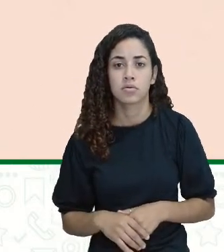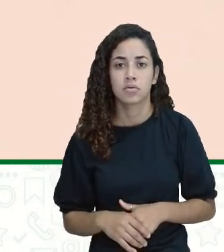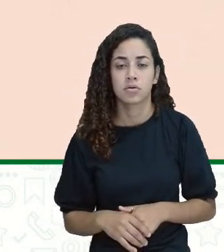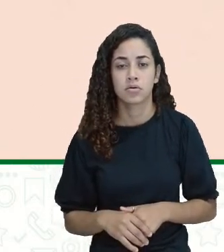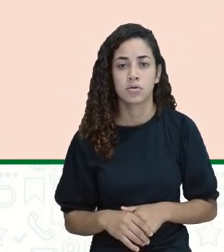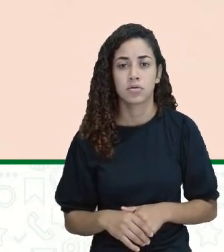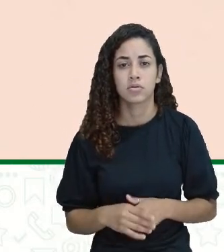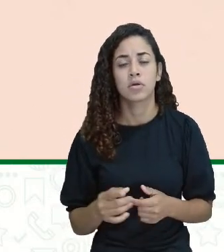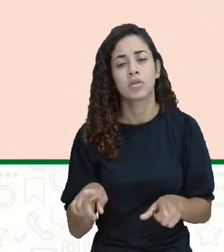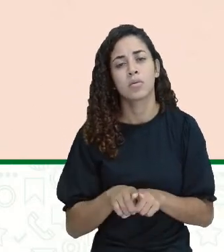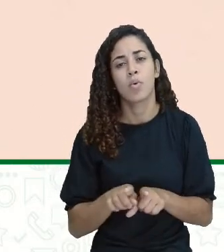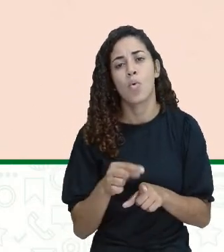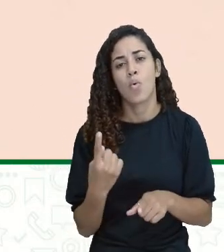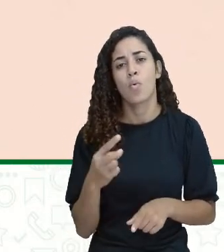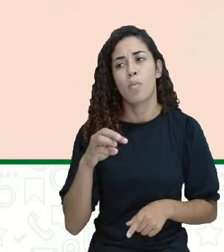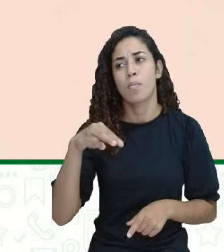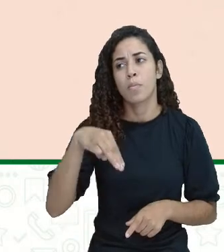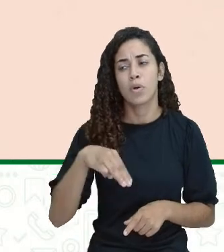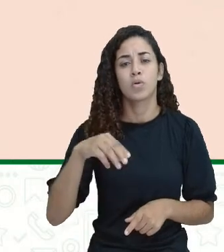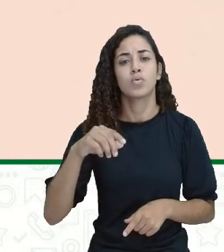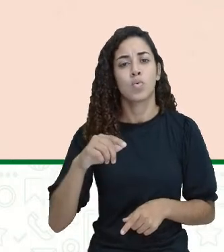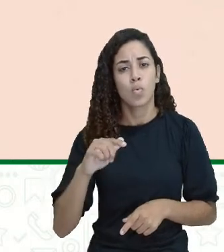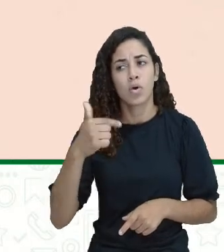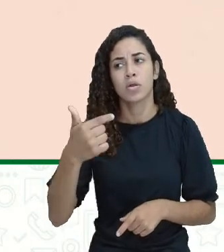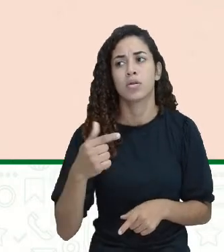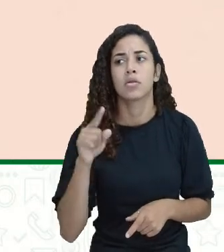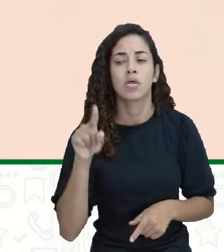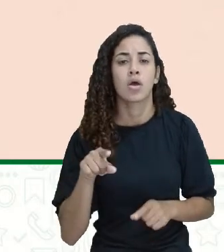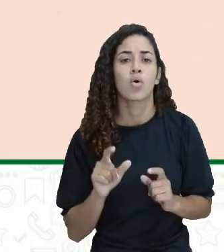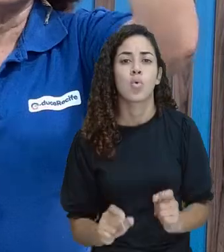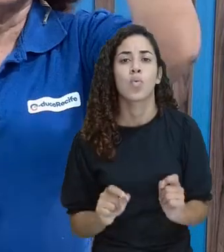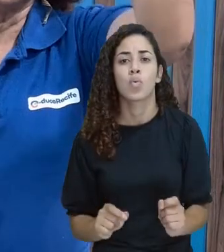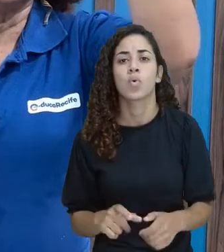E 1 metro quadrado é o quê? É